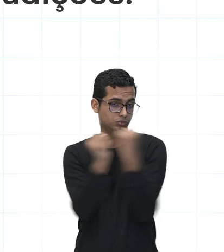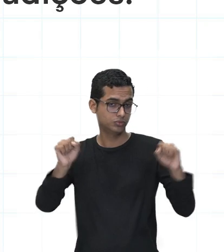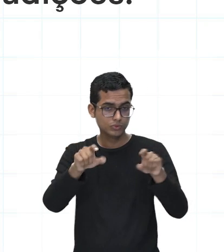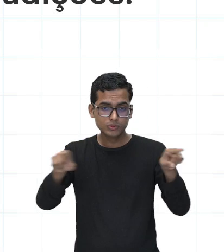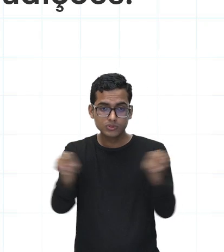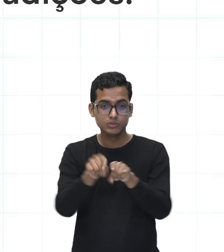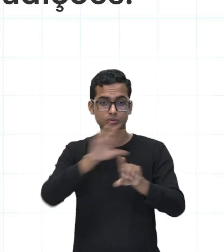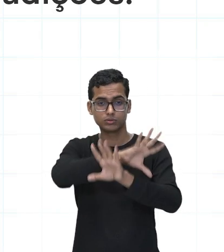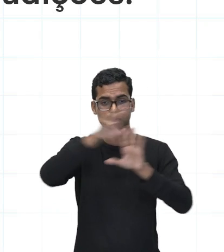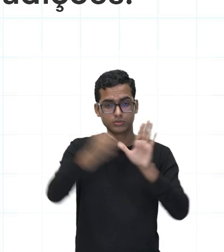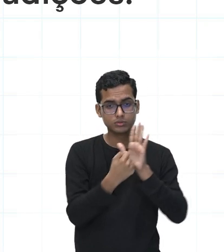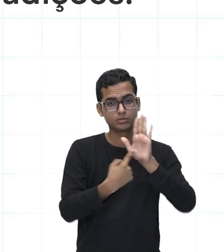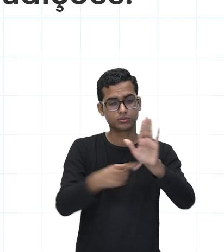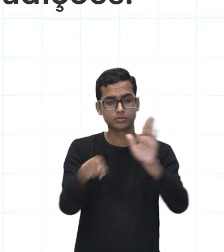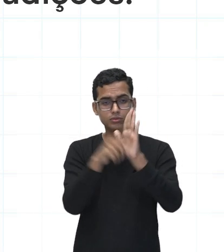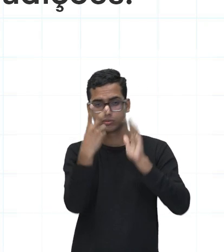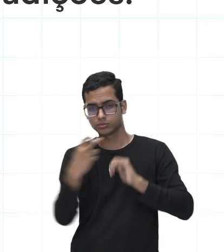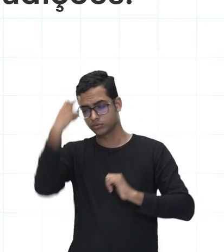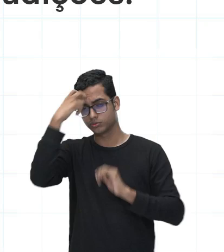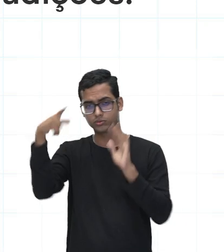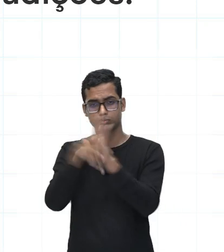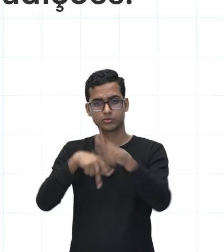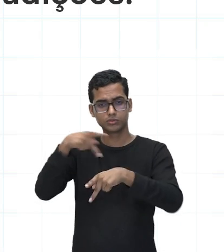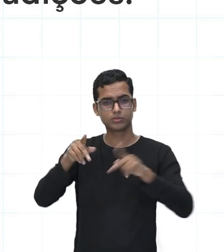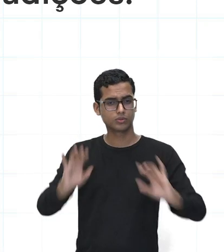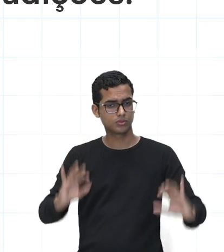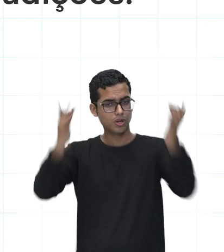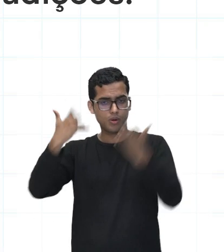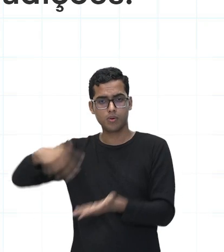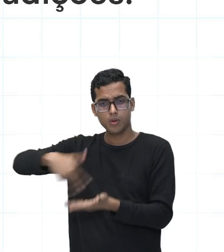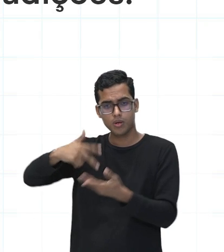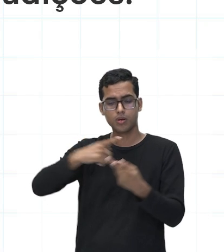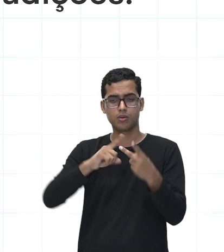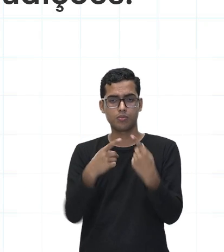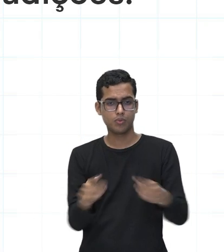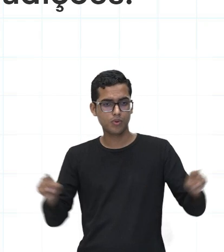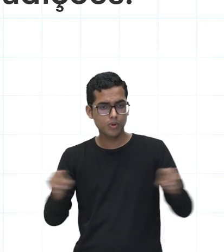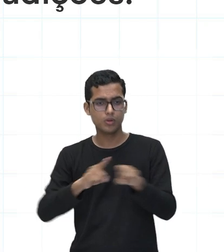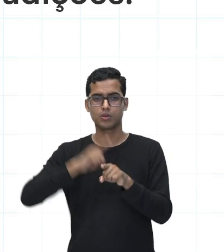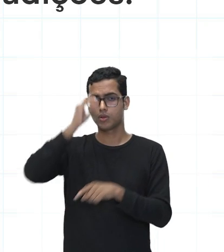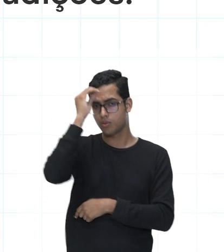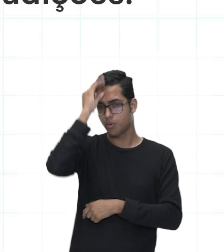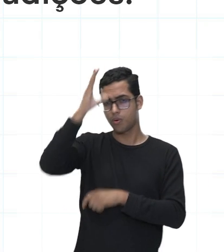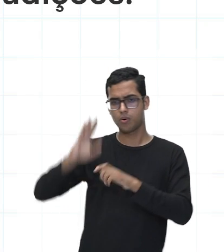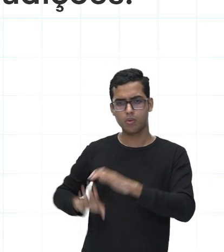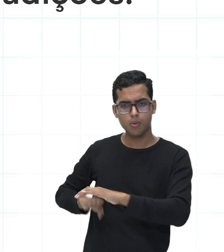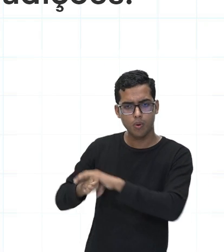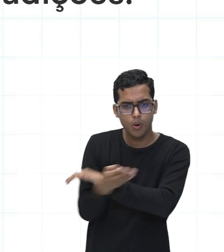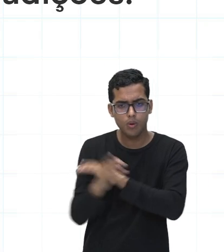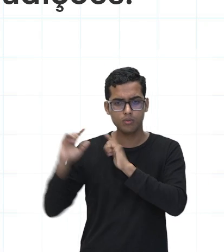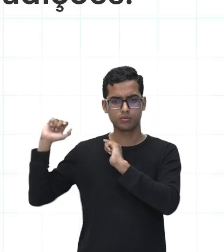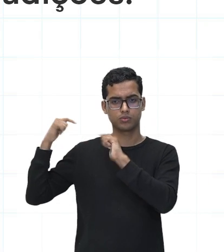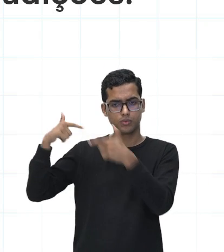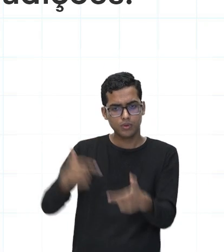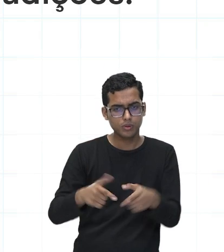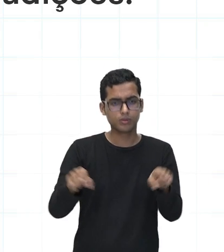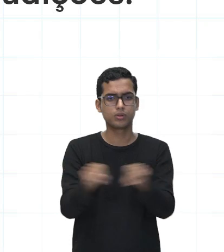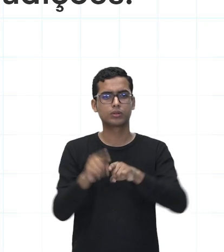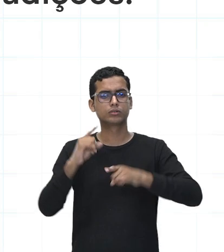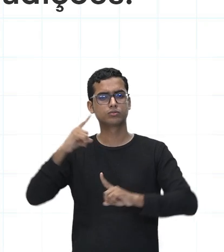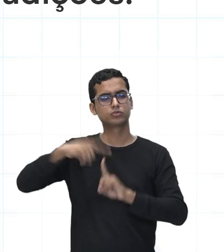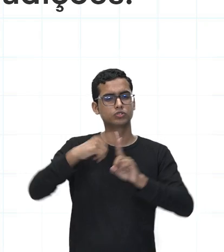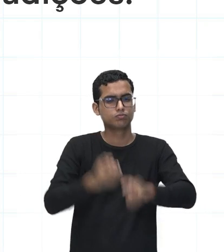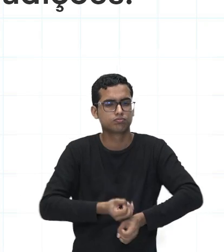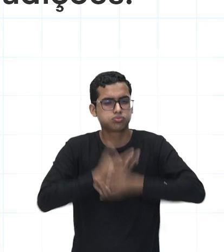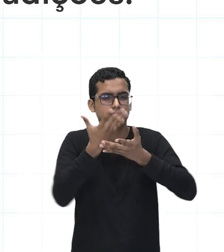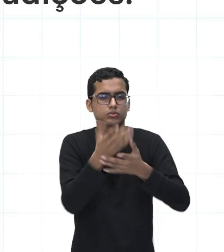expressões simbólicas e culturais de um povo, como as festas, as danças, músicas, saberes, costumes, formas de